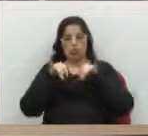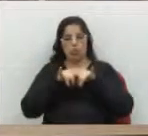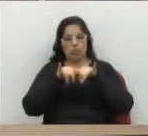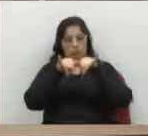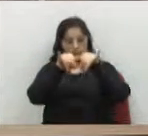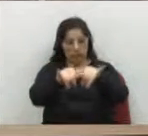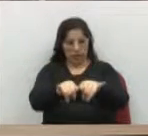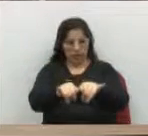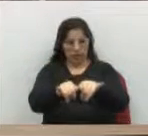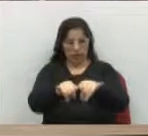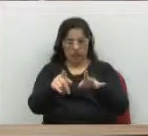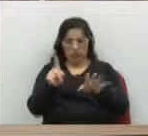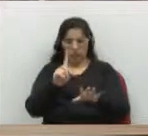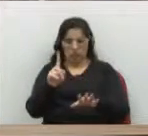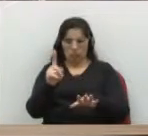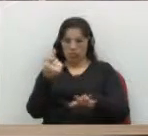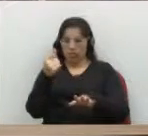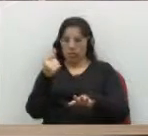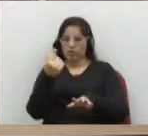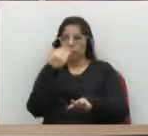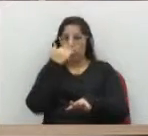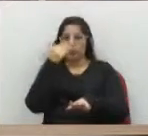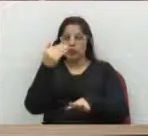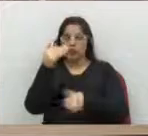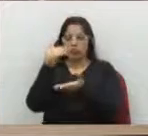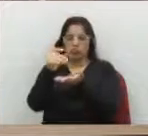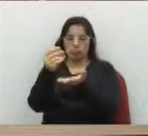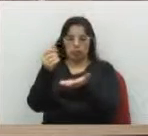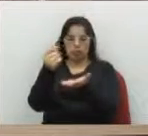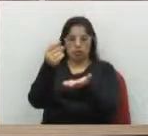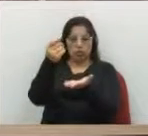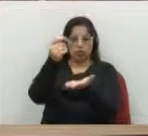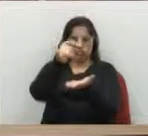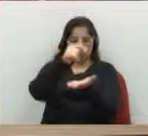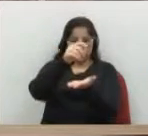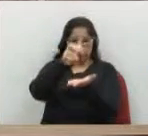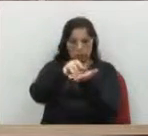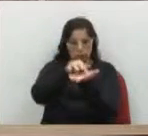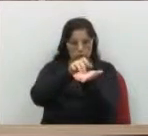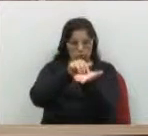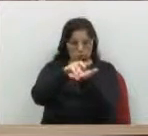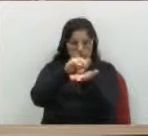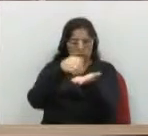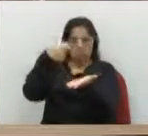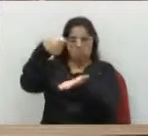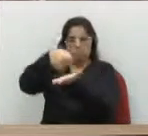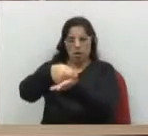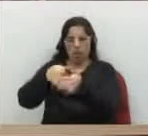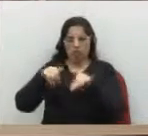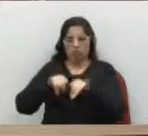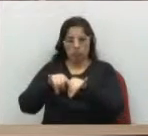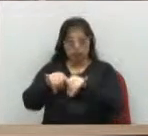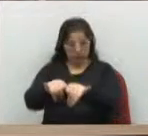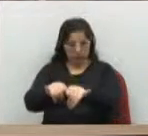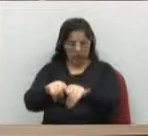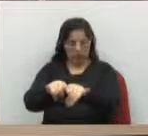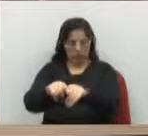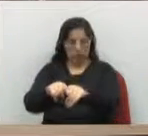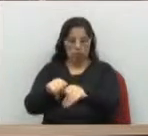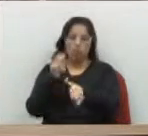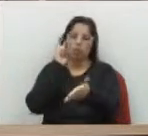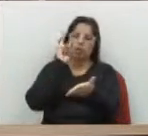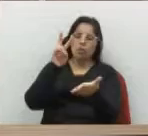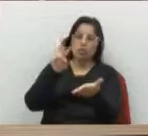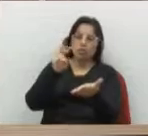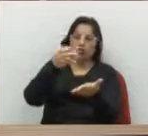exigência de nova conferência das mercadorias que foram compradas e pagas nos caixas do supermercado no município de Limeira e